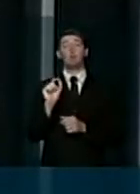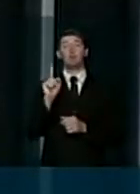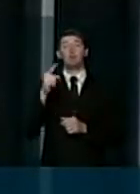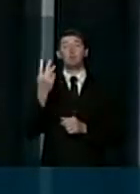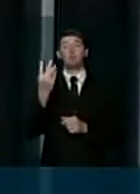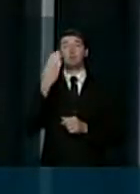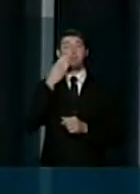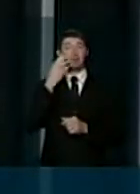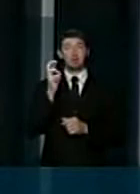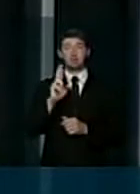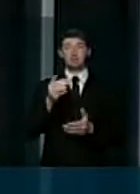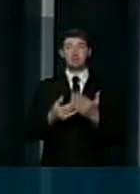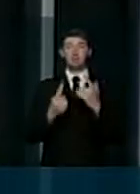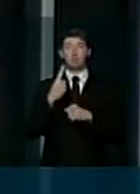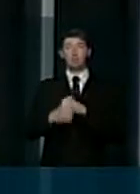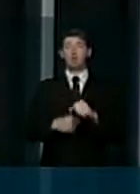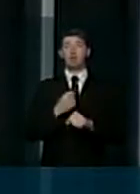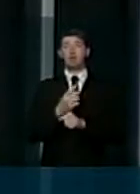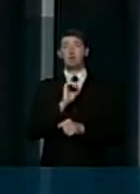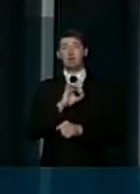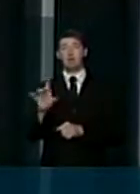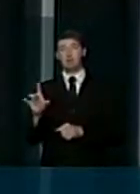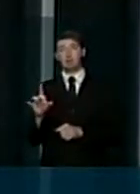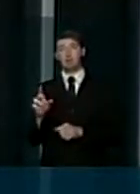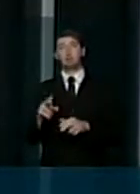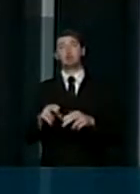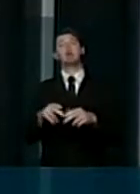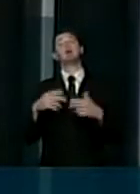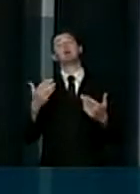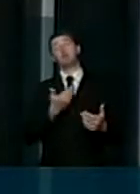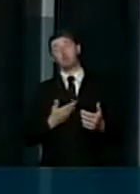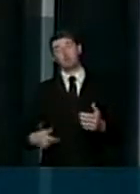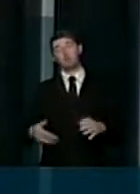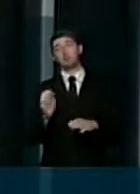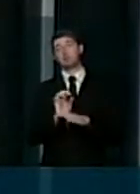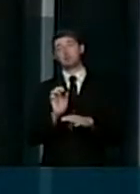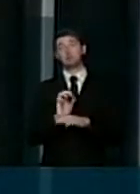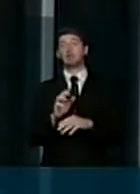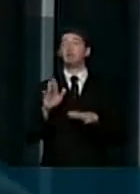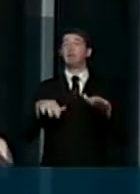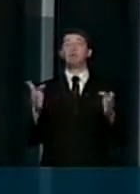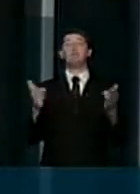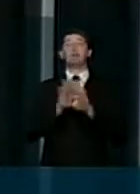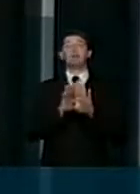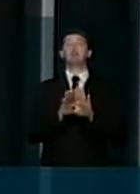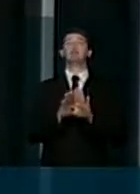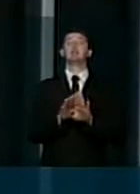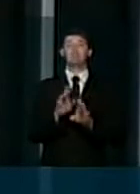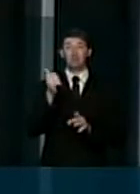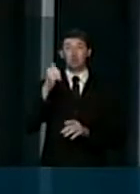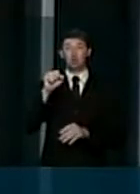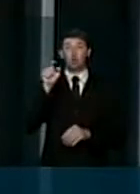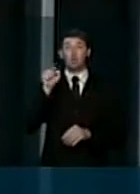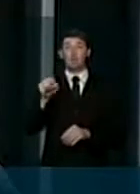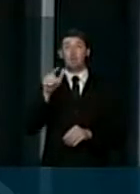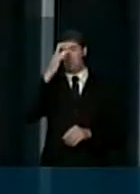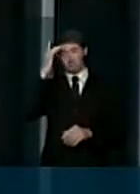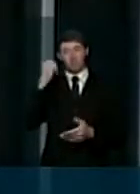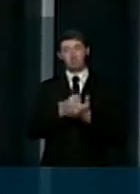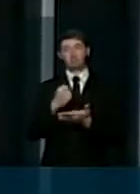R$1 bilhão por ano e estima o governo do estado que podem fechar 18 mil vagas